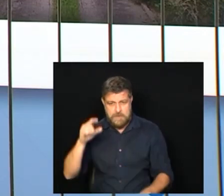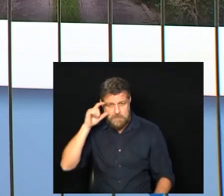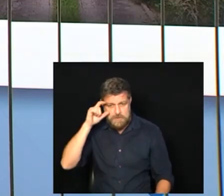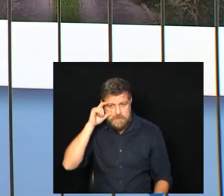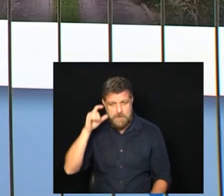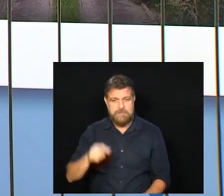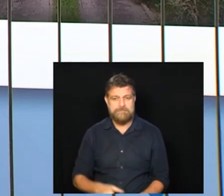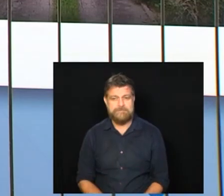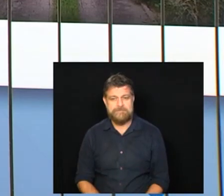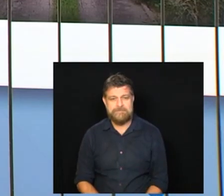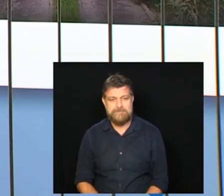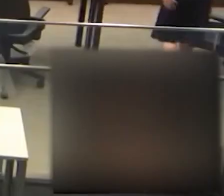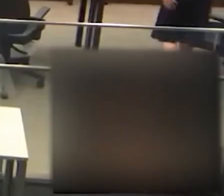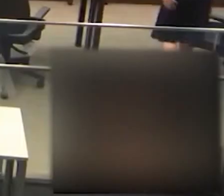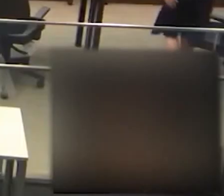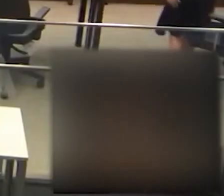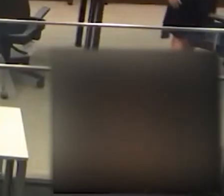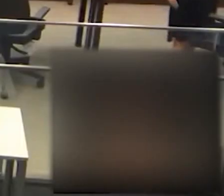Amorim.